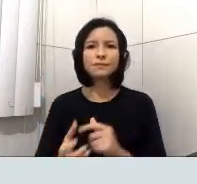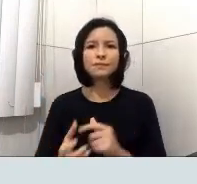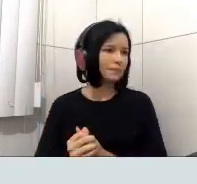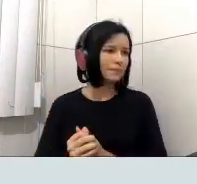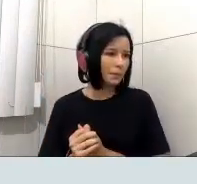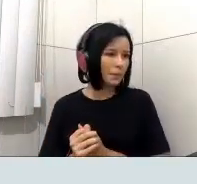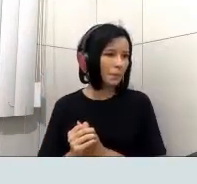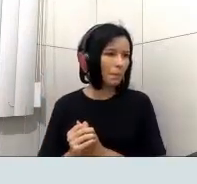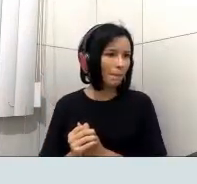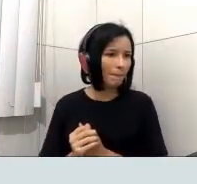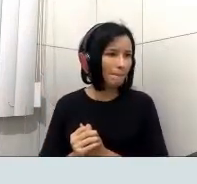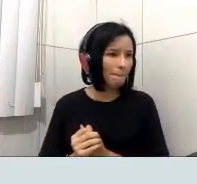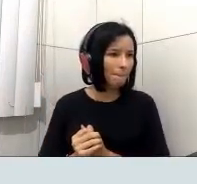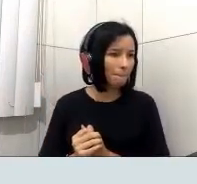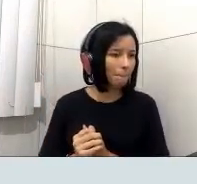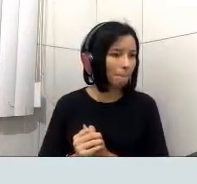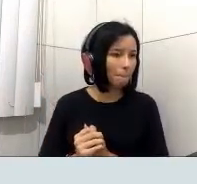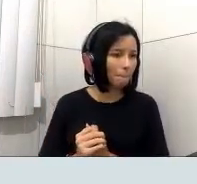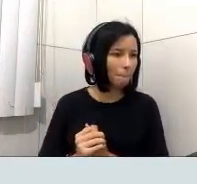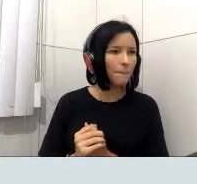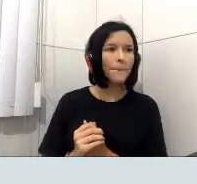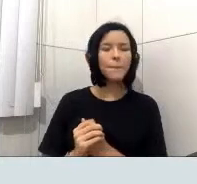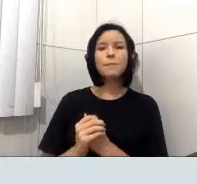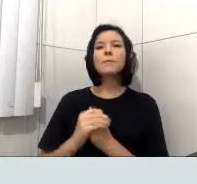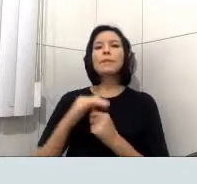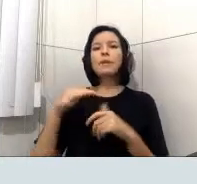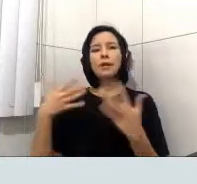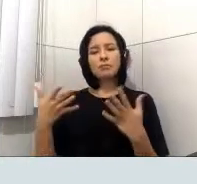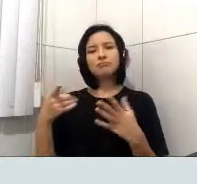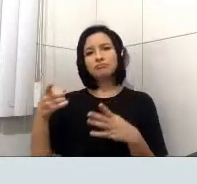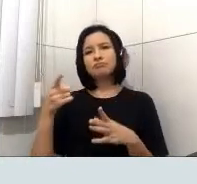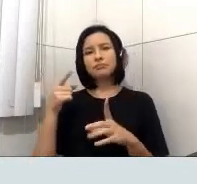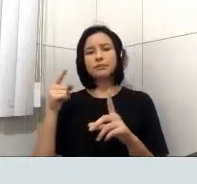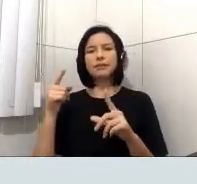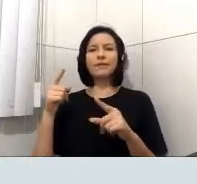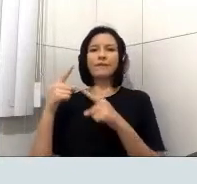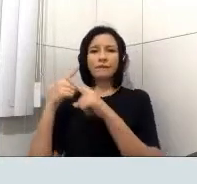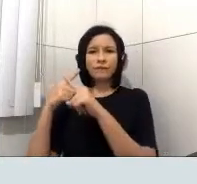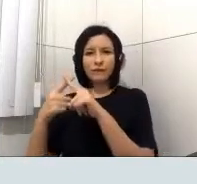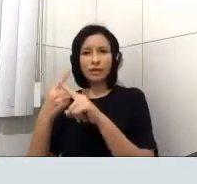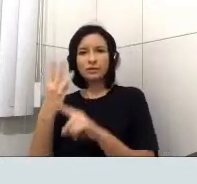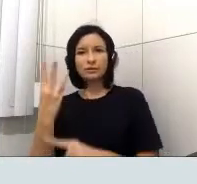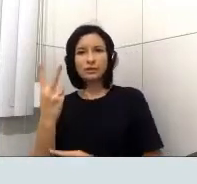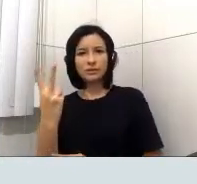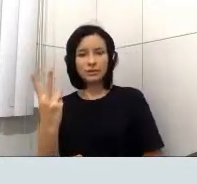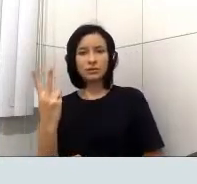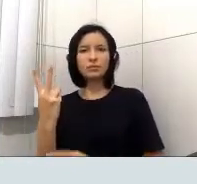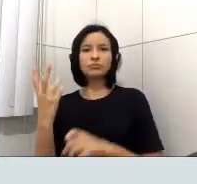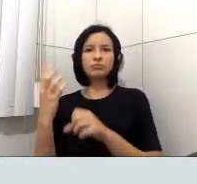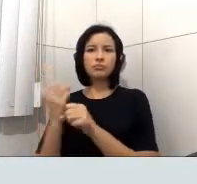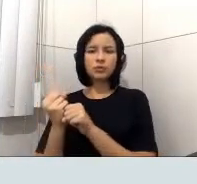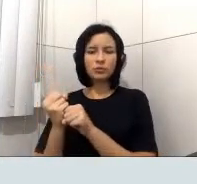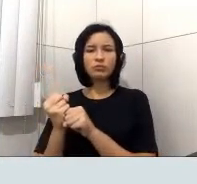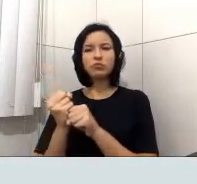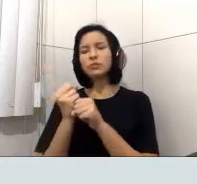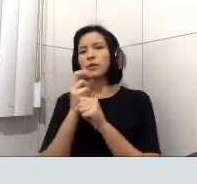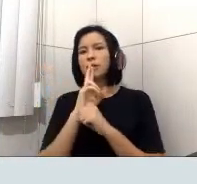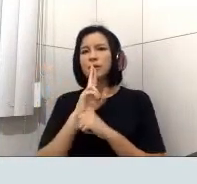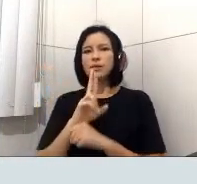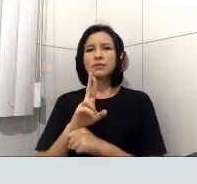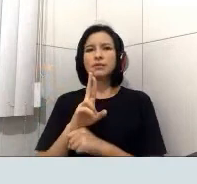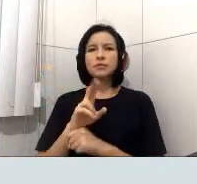Só que aí faz a multiplicação ainda, né? Esse valor vezes 32. É que eu acho